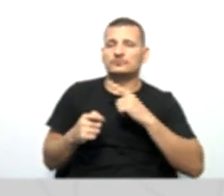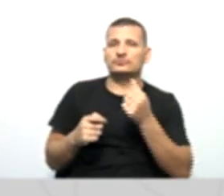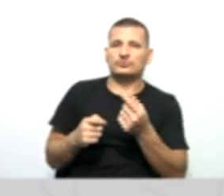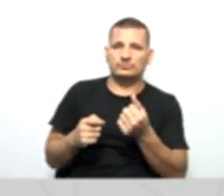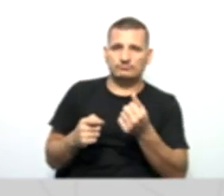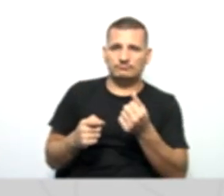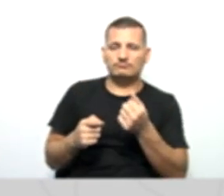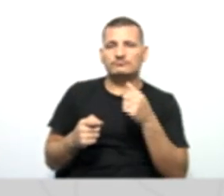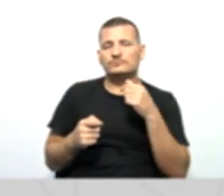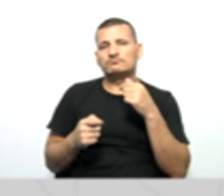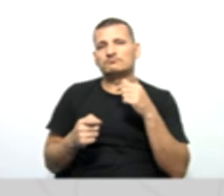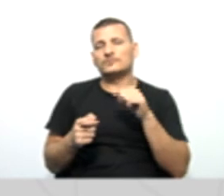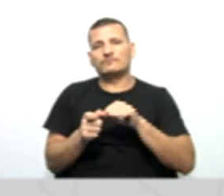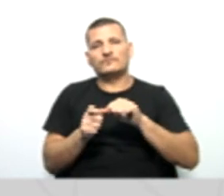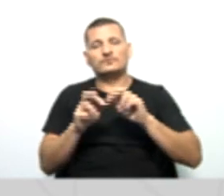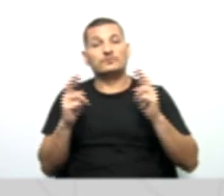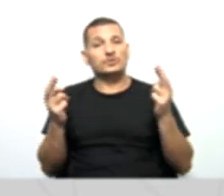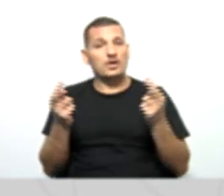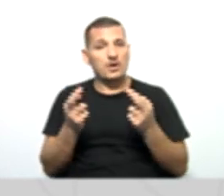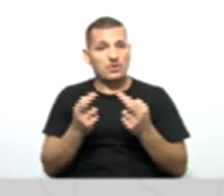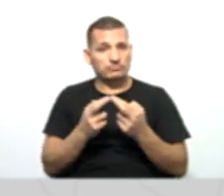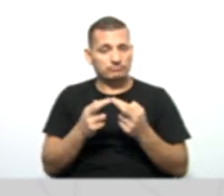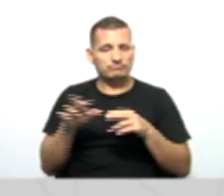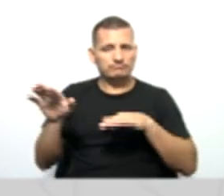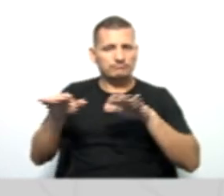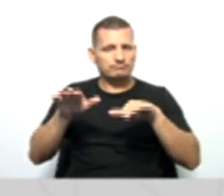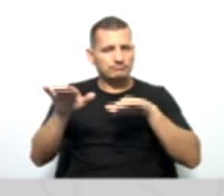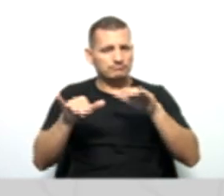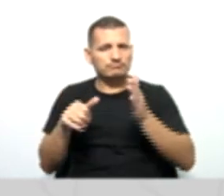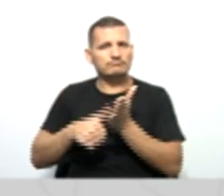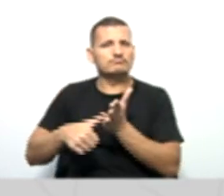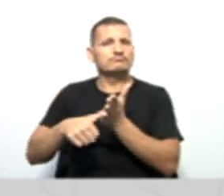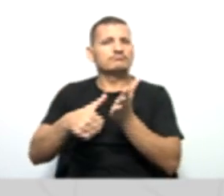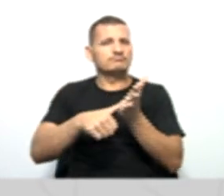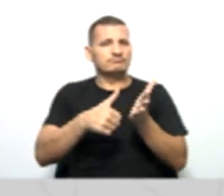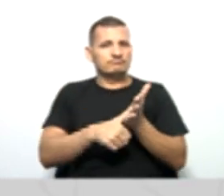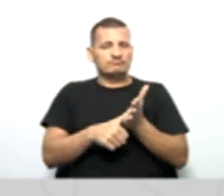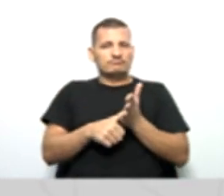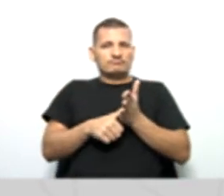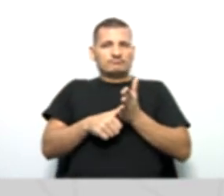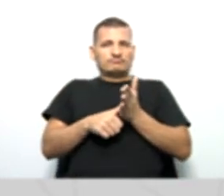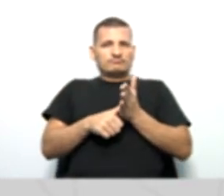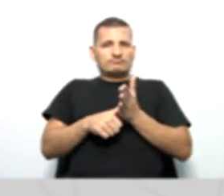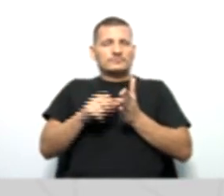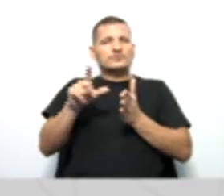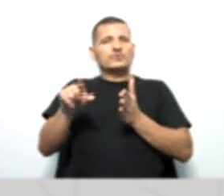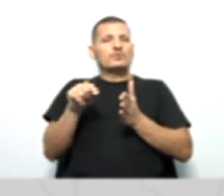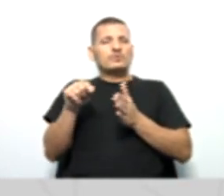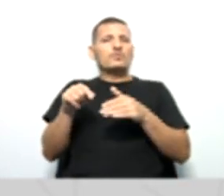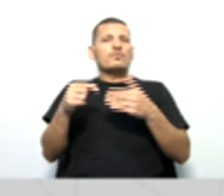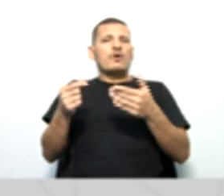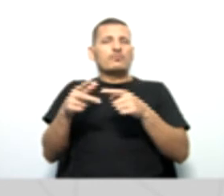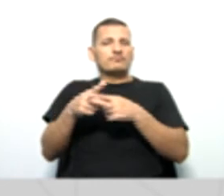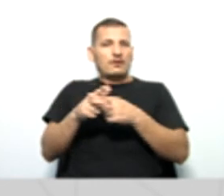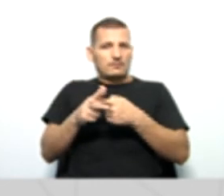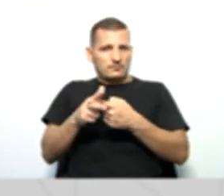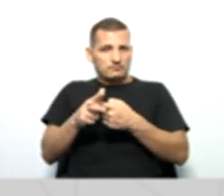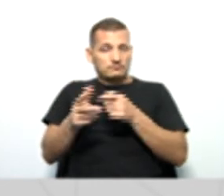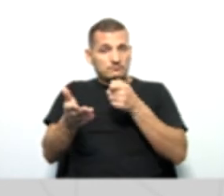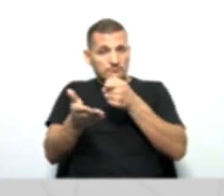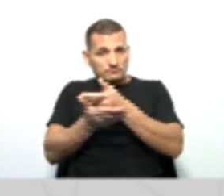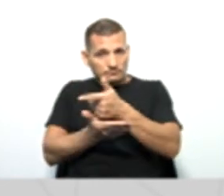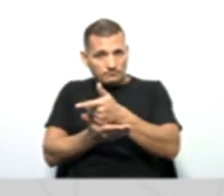reunião, você chama todos os cooperados, você define qual é o tipo de máquina que você vai fazer aquisição. E na hora que